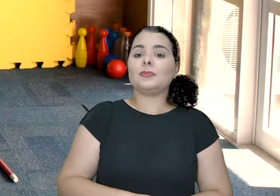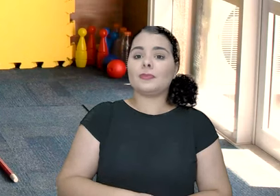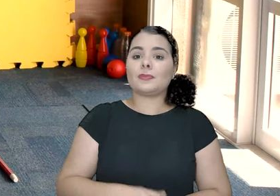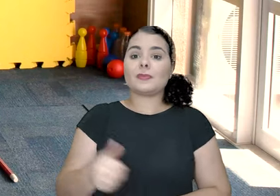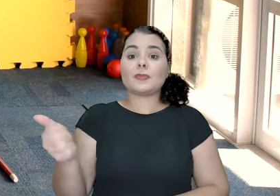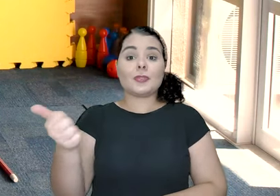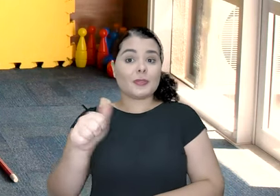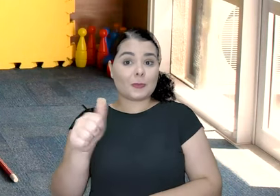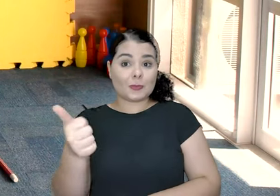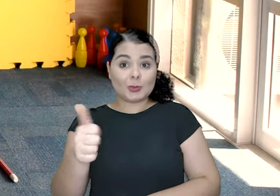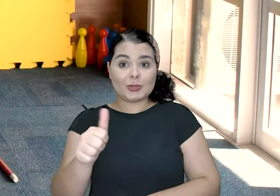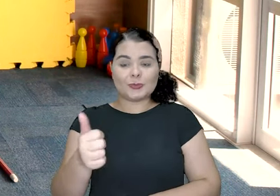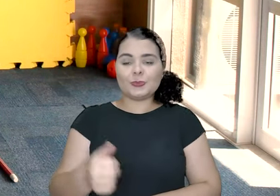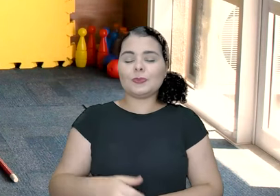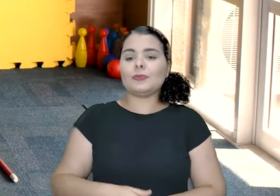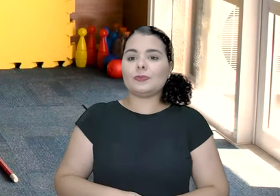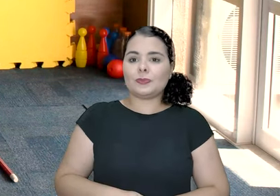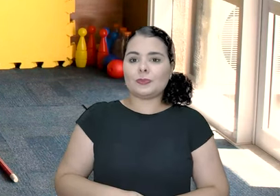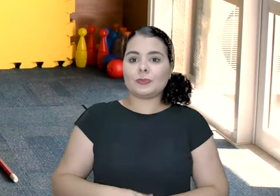onze,